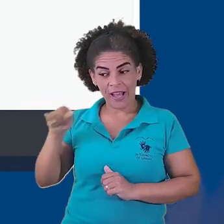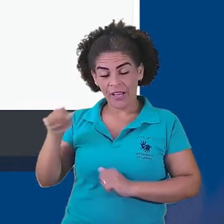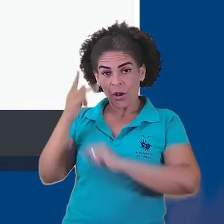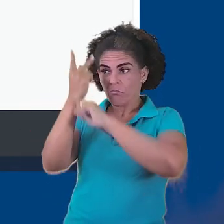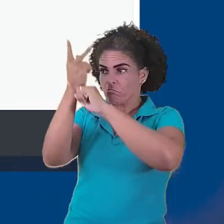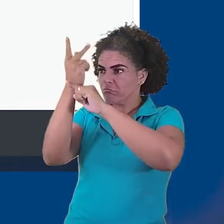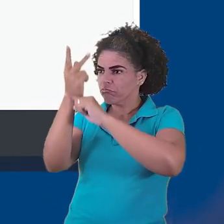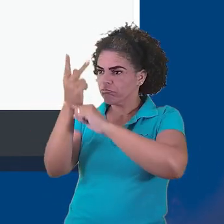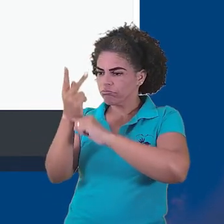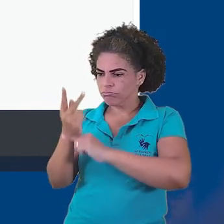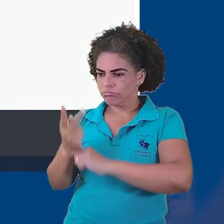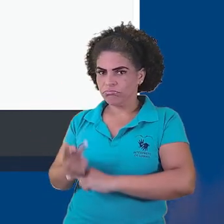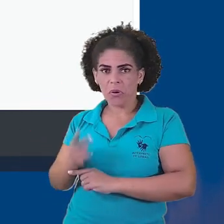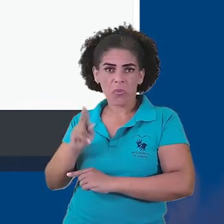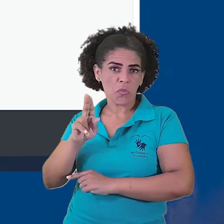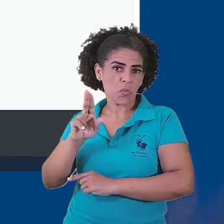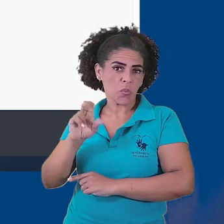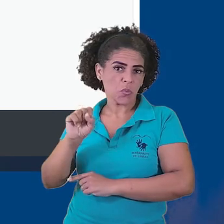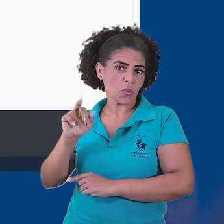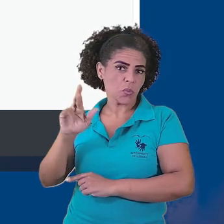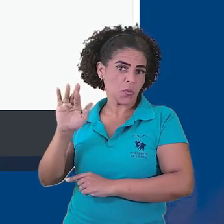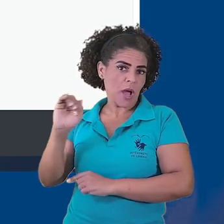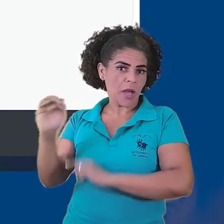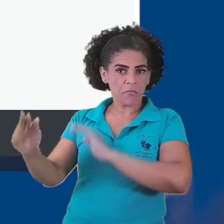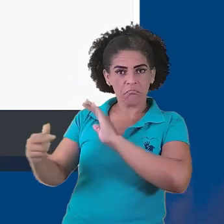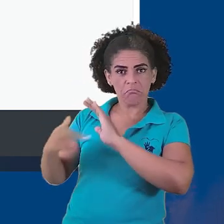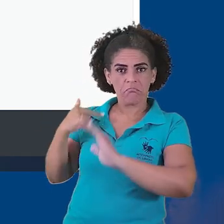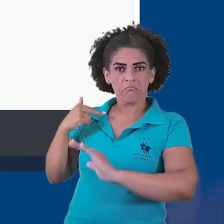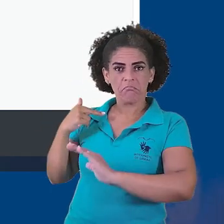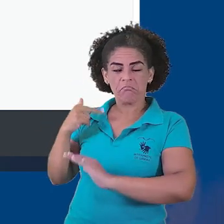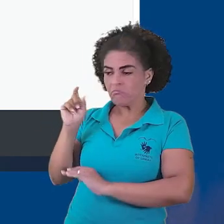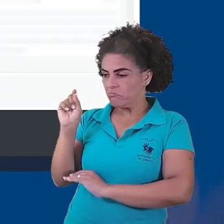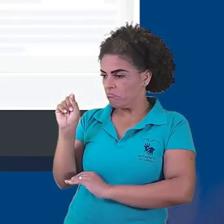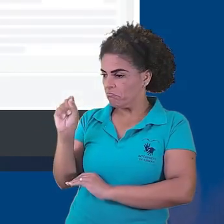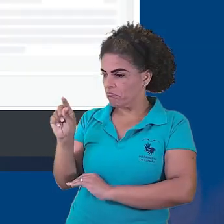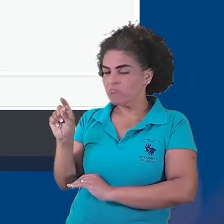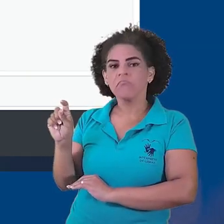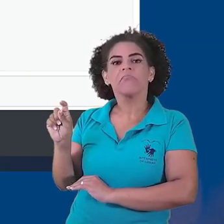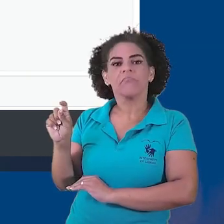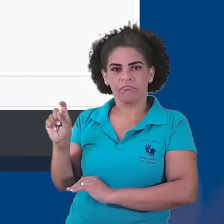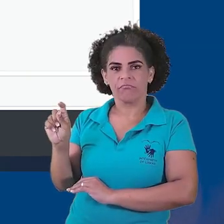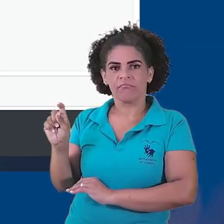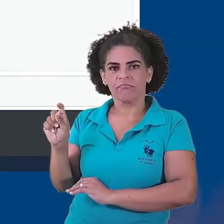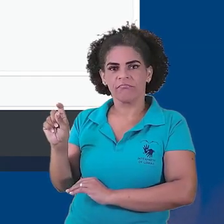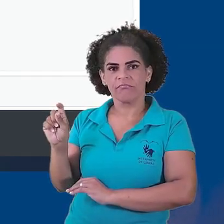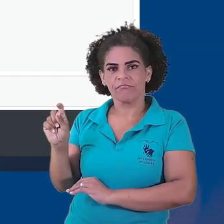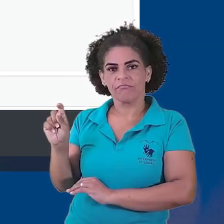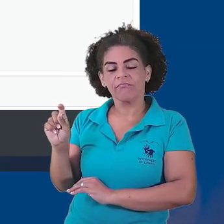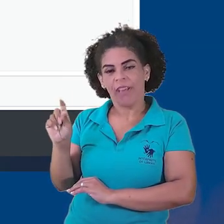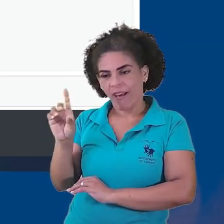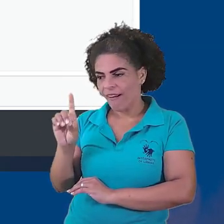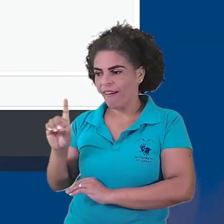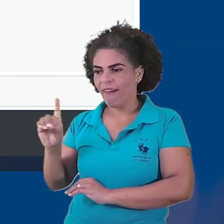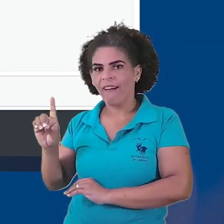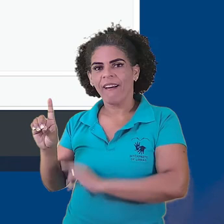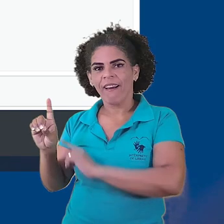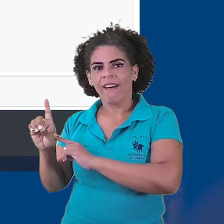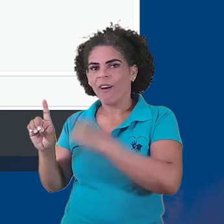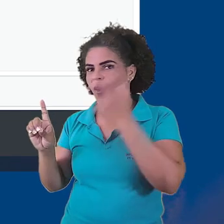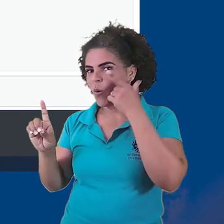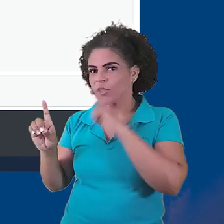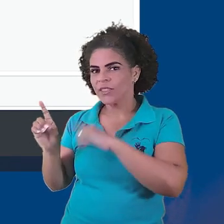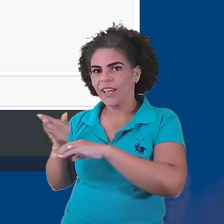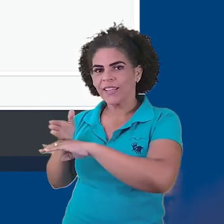e vai eu posso procurar usuário que me enviou uma mensagem ficar sobre ele e a